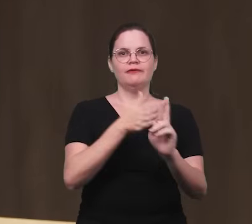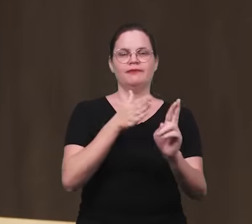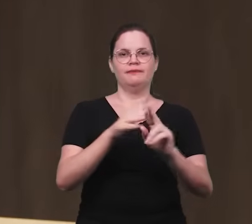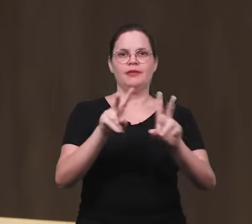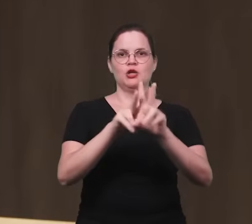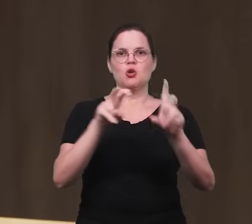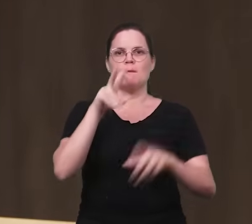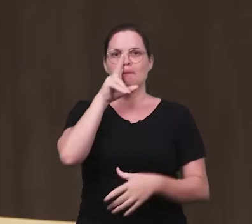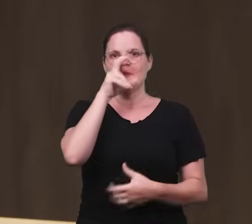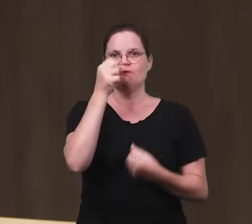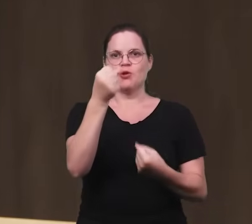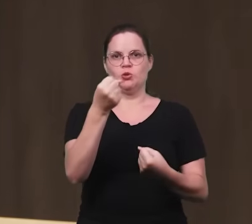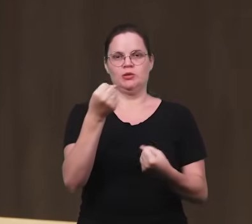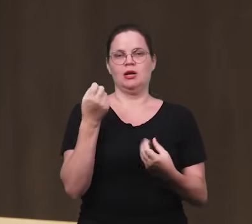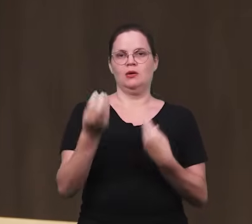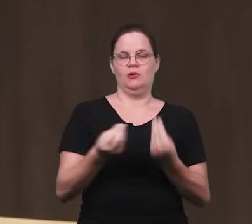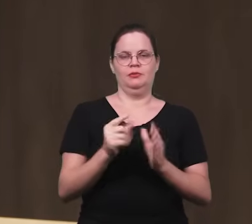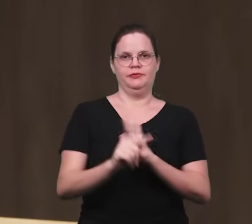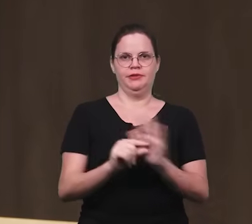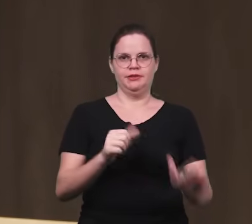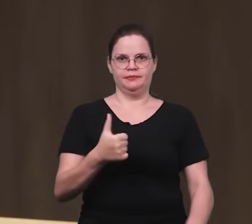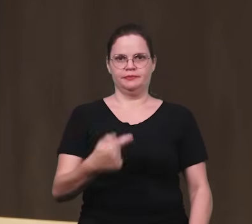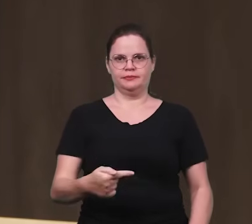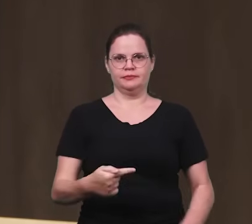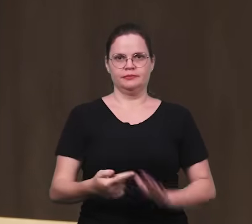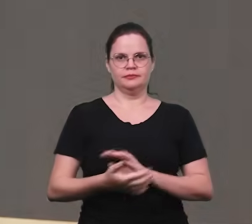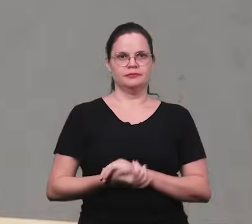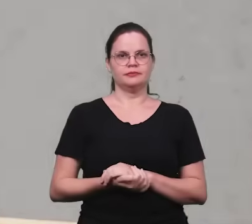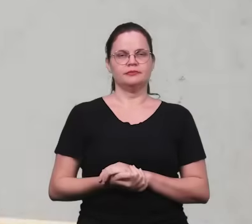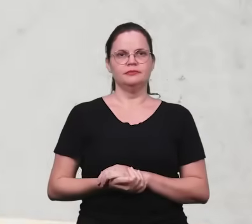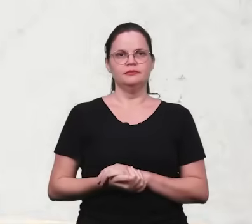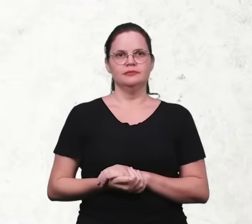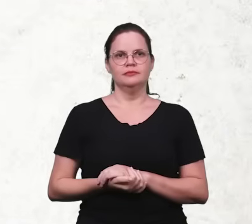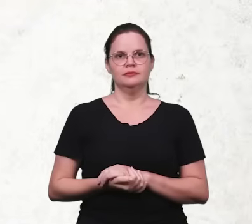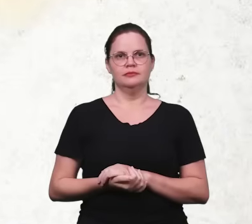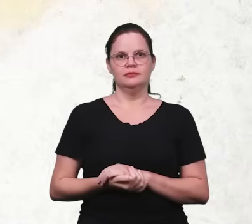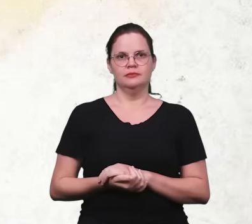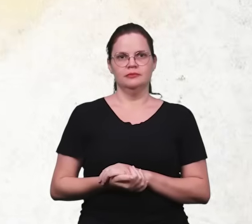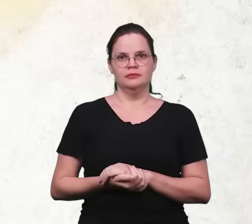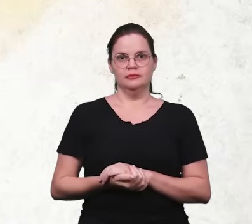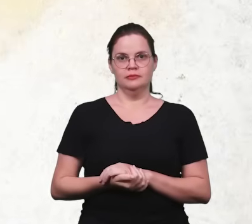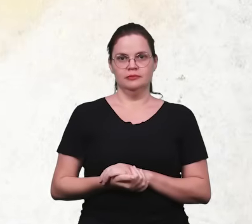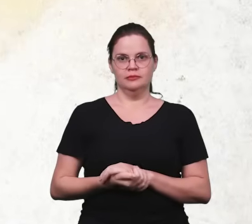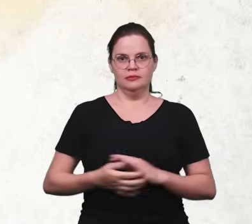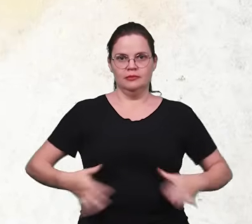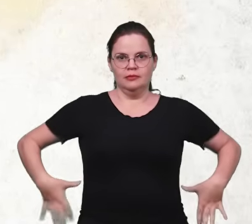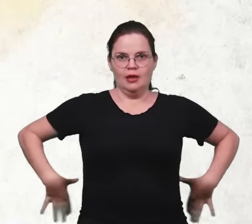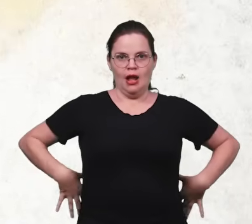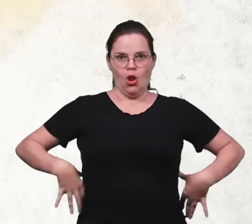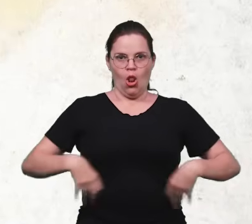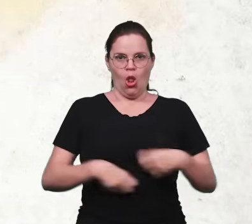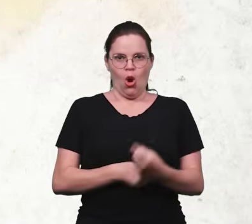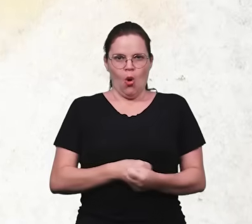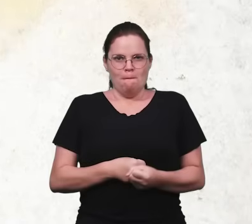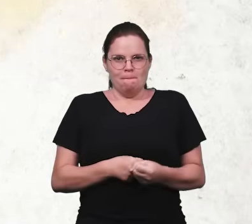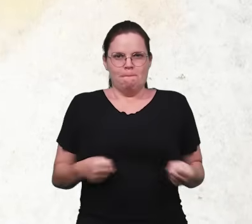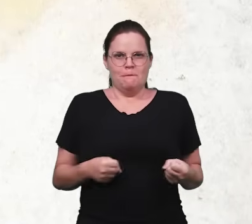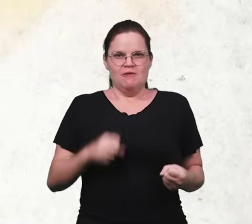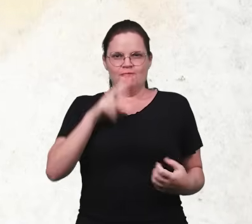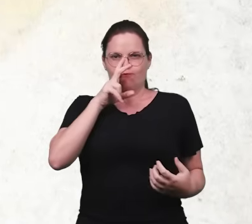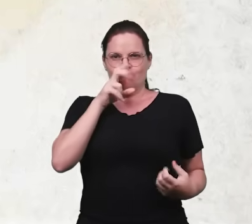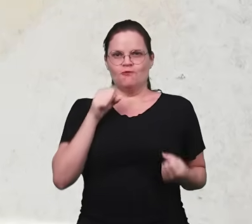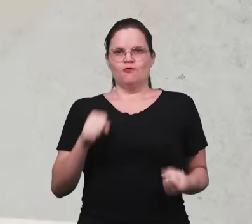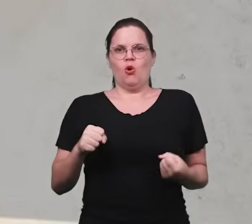força, né? E o versículo 17, ele fala assim, cinge os lombos de força e fortalece